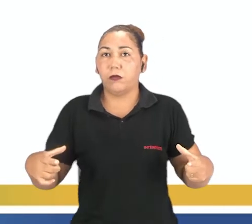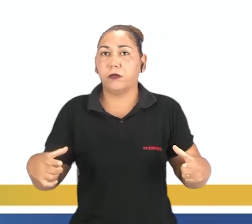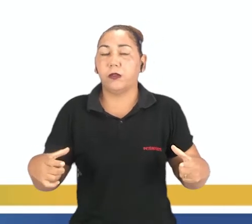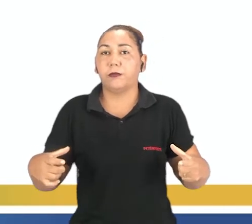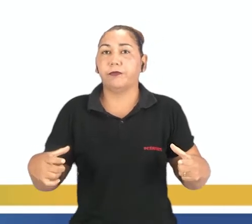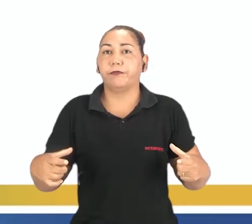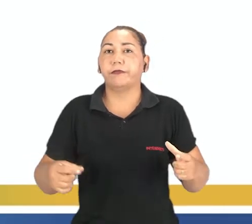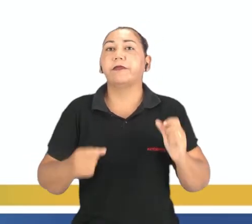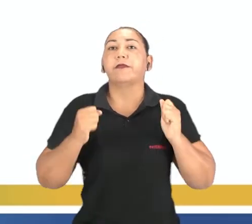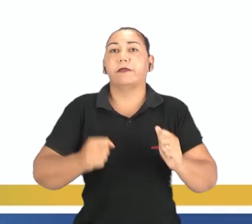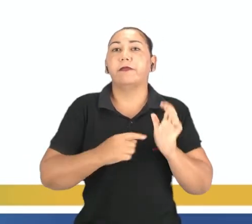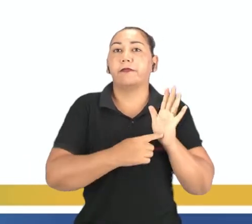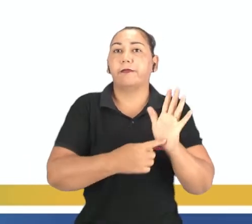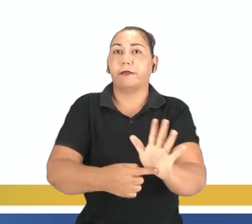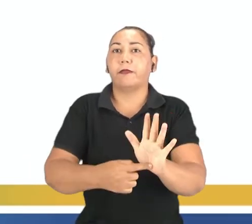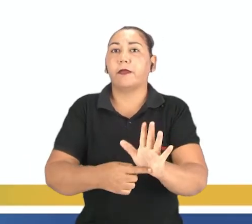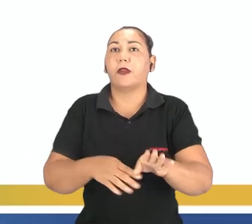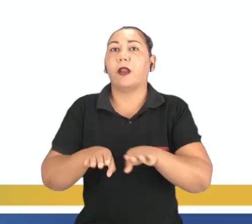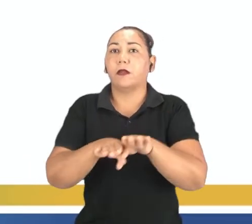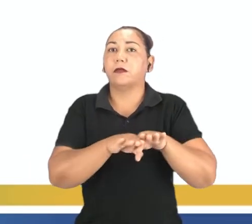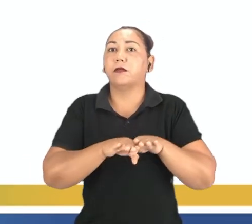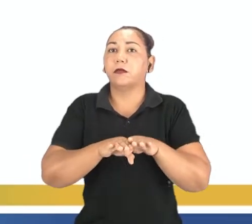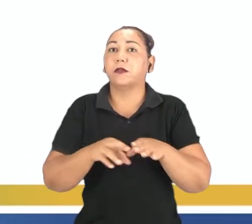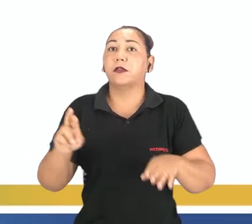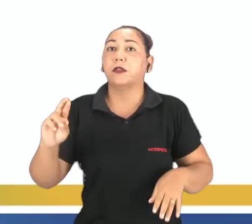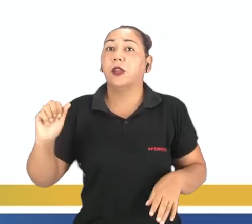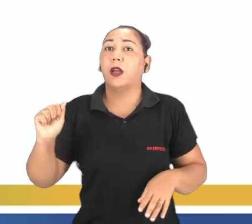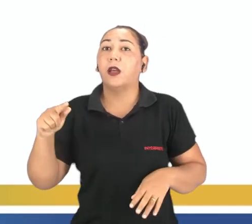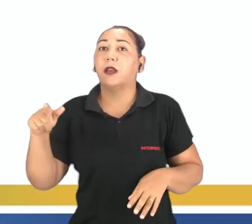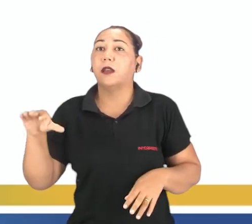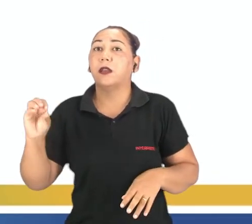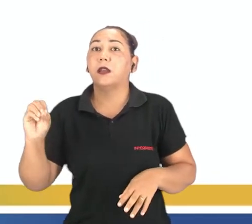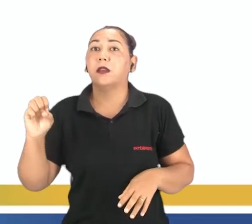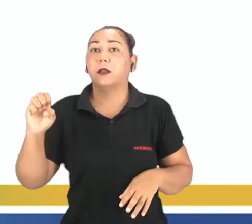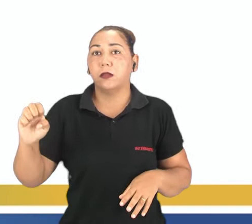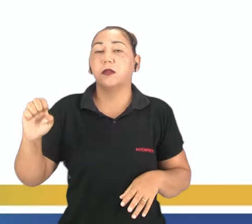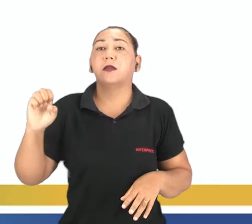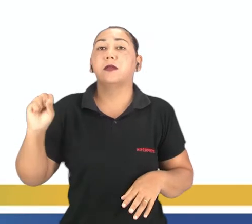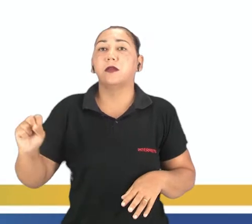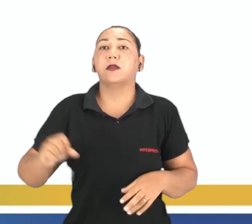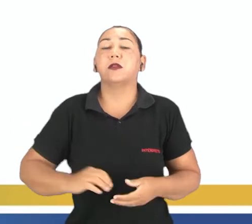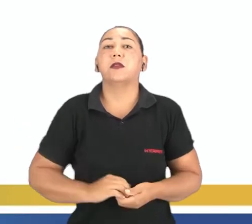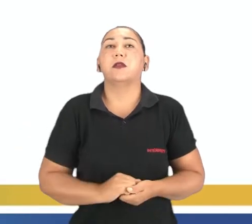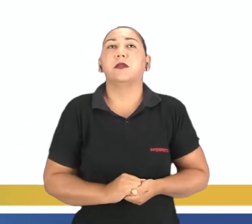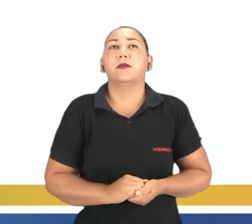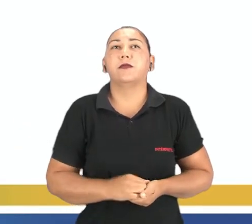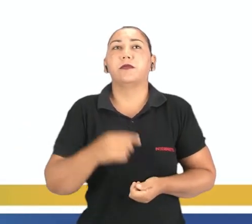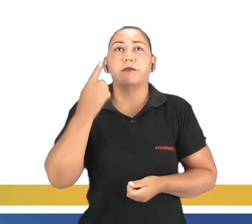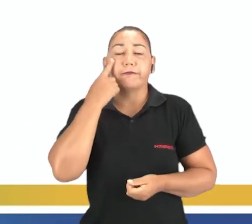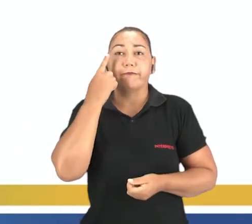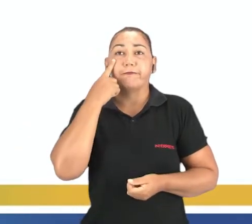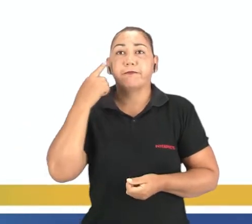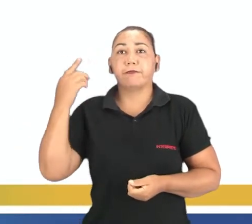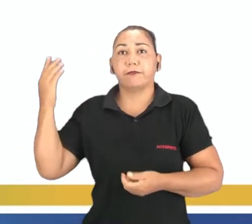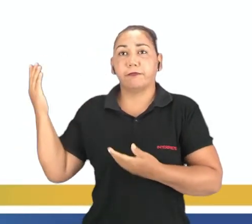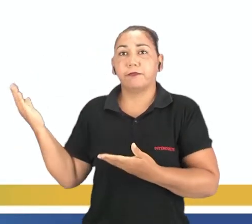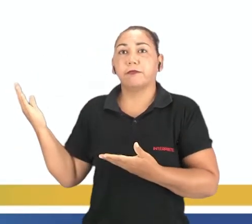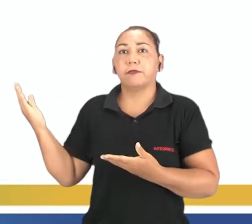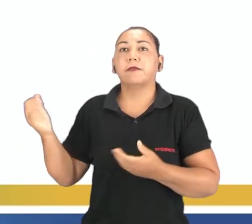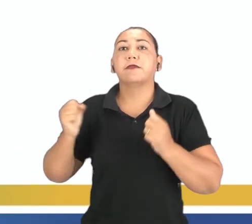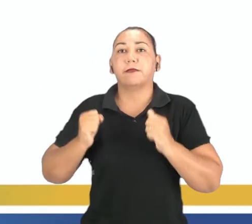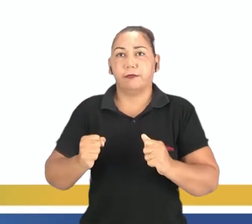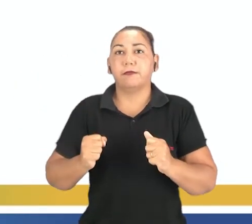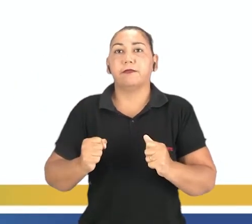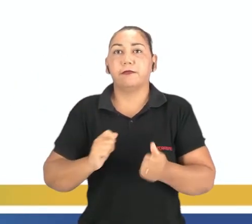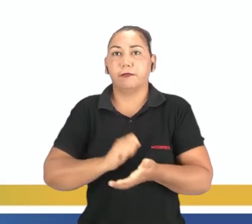pode ser representada na forma de igualdade entre razões. Então, observem aí a forma que a gente representou, que também pode ser escrita nesse outro